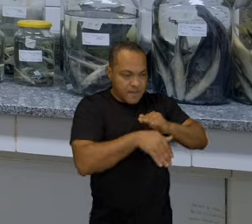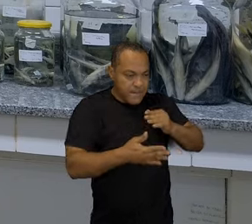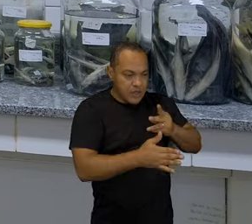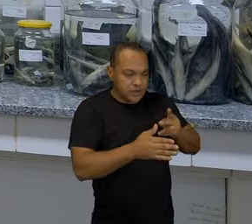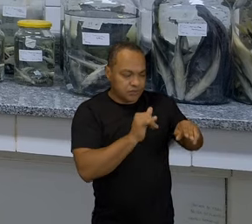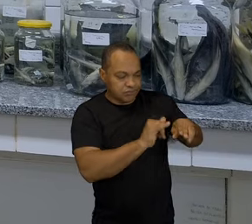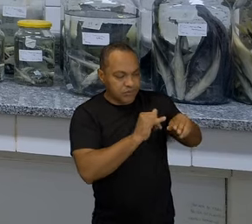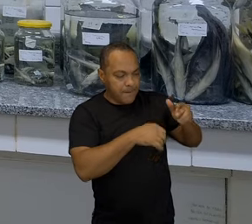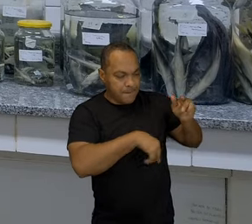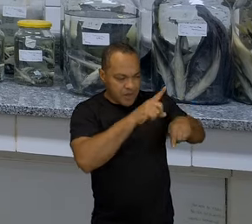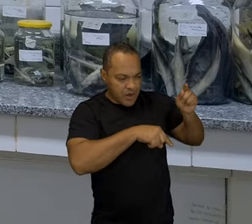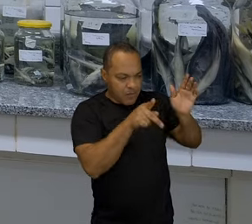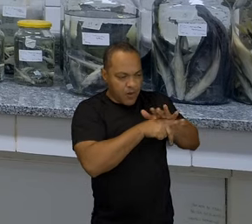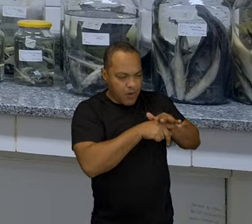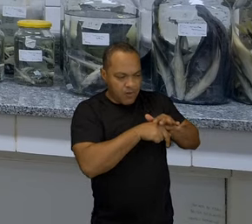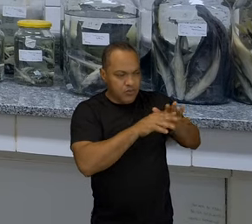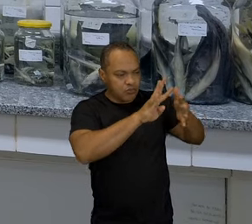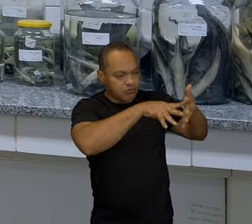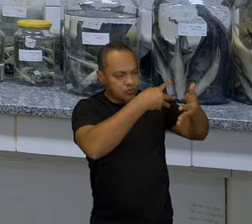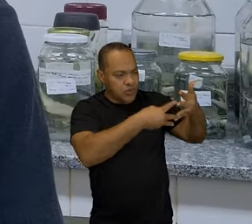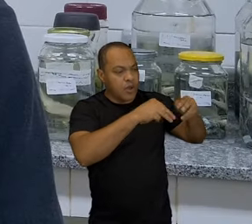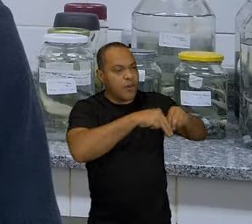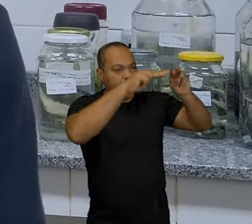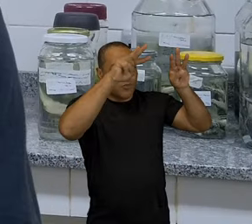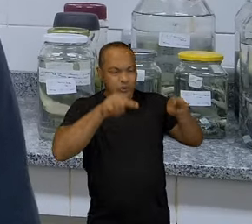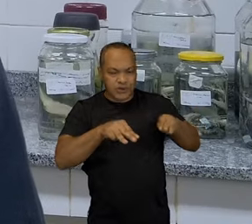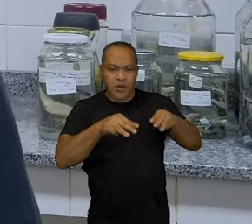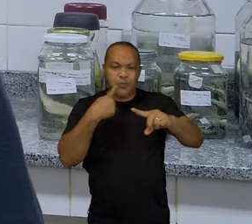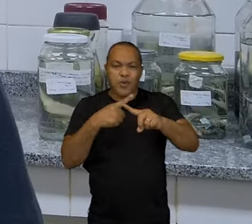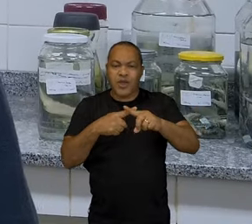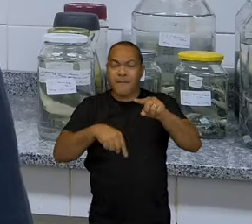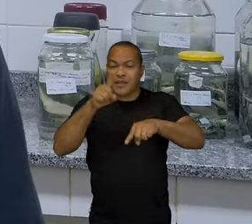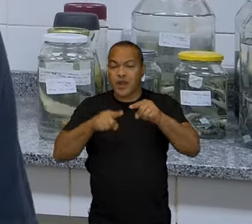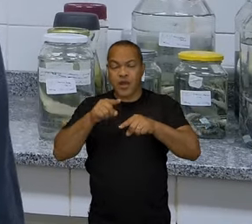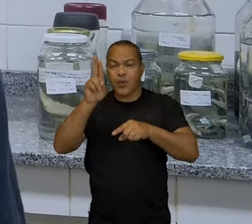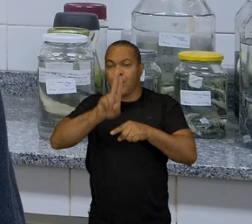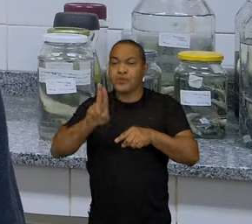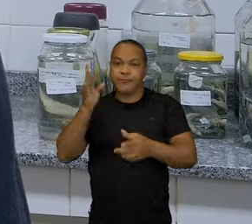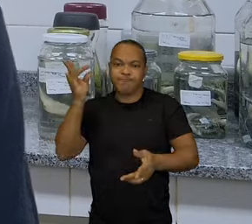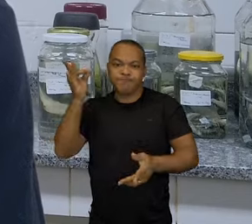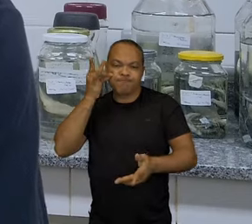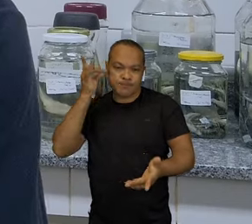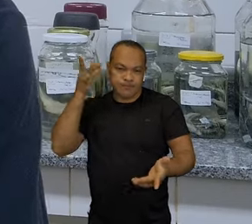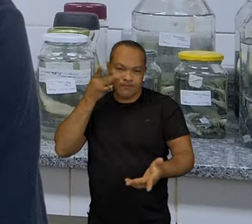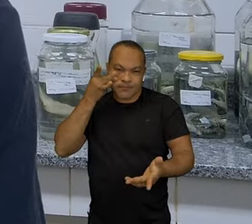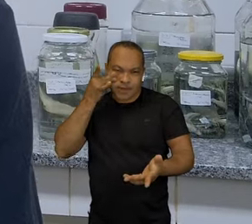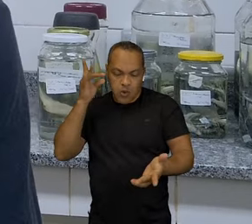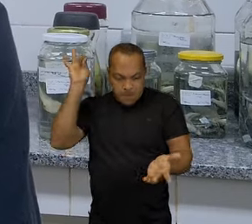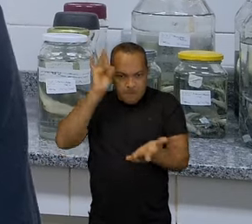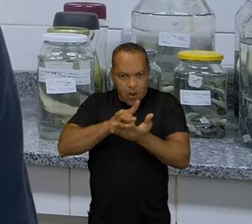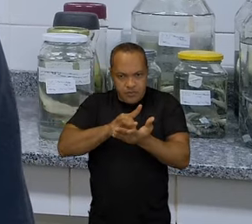um pouco desse material em coleções e museus, porque esse material servirá como testemunho, né,